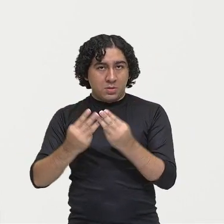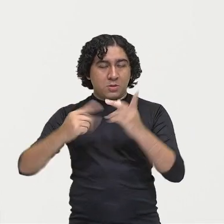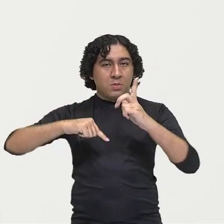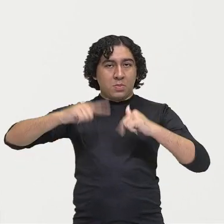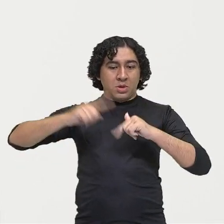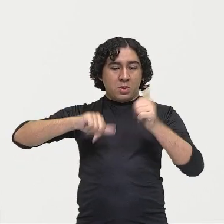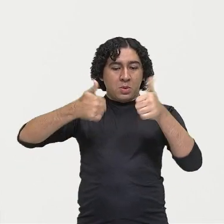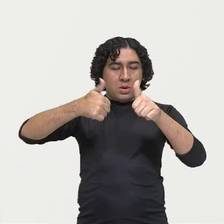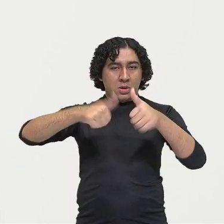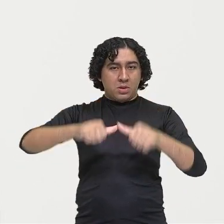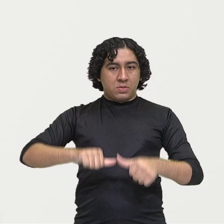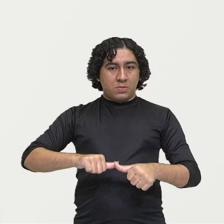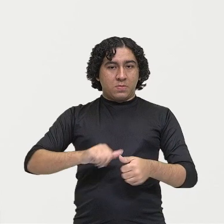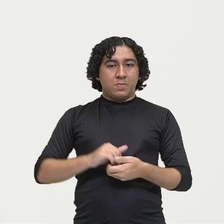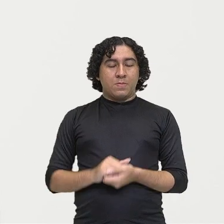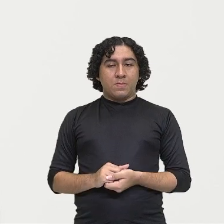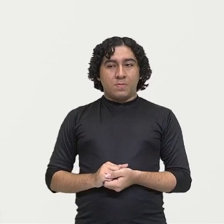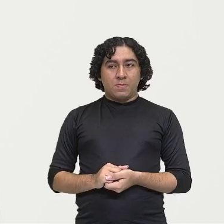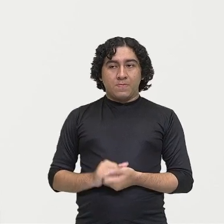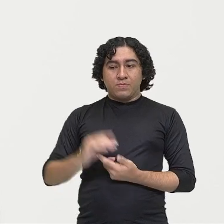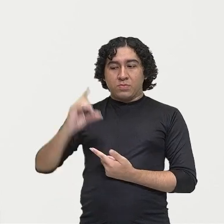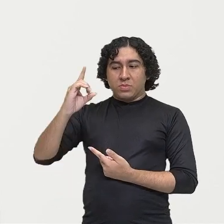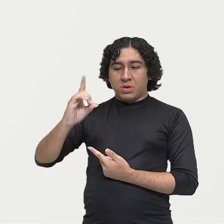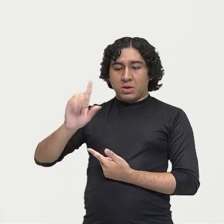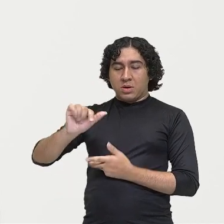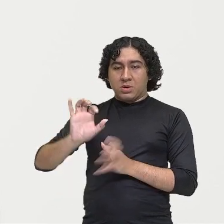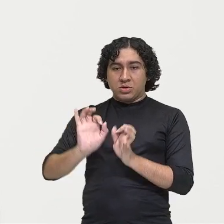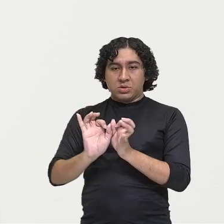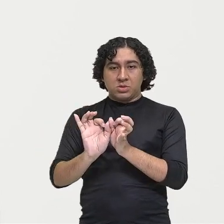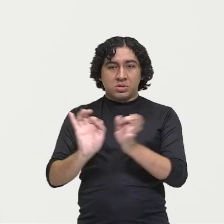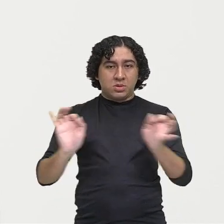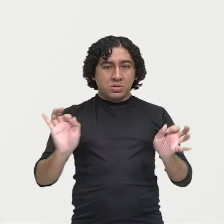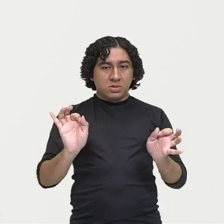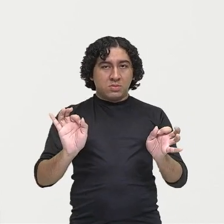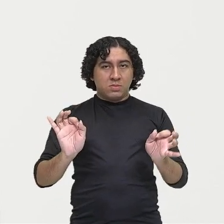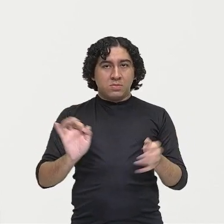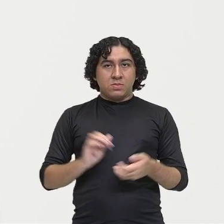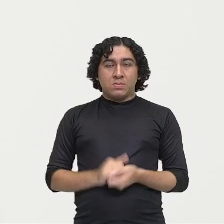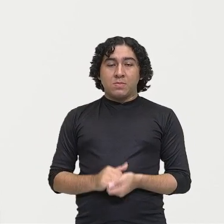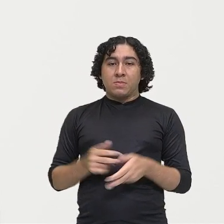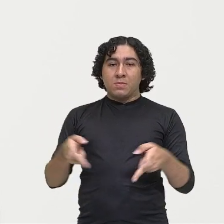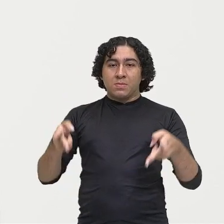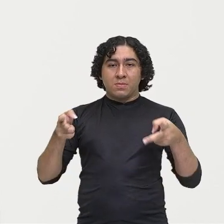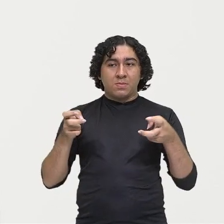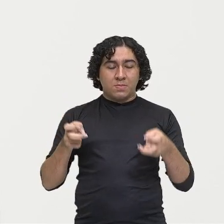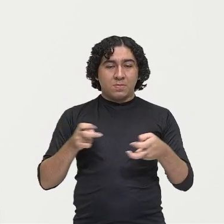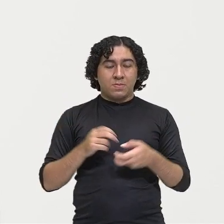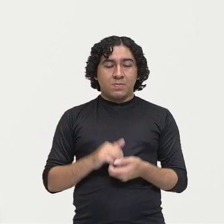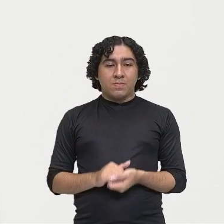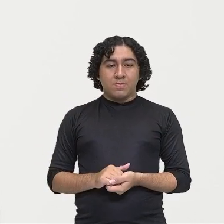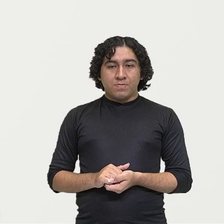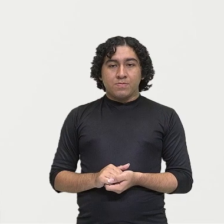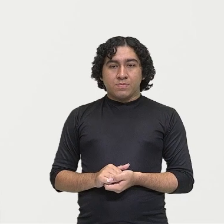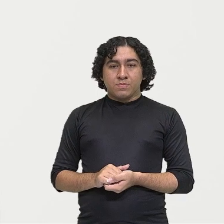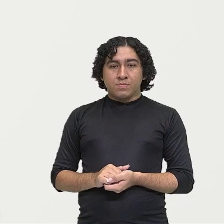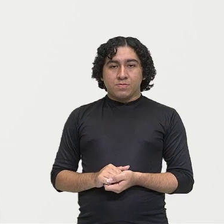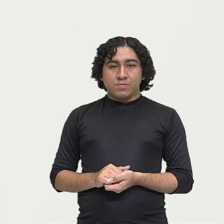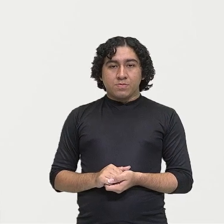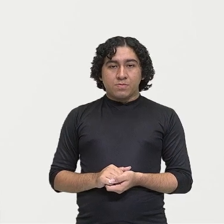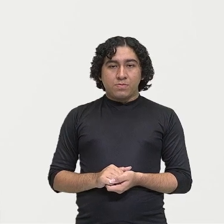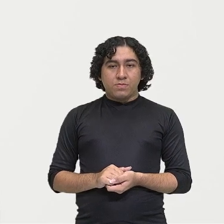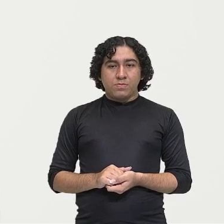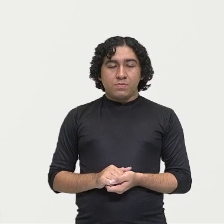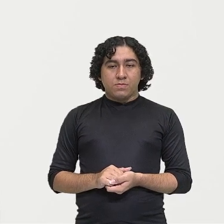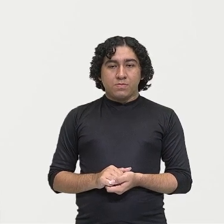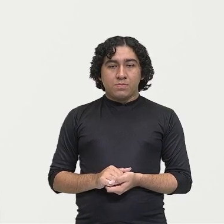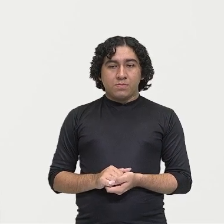analisados. E o D, a distância. Então, você observa o seguinte, ó, força